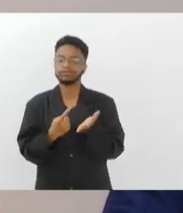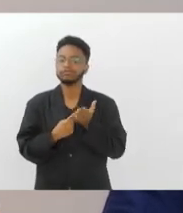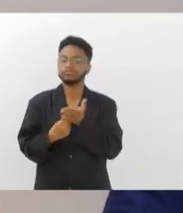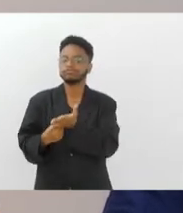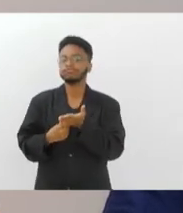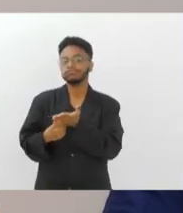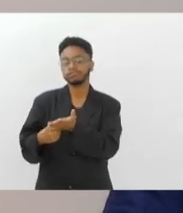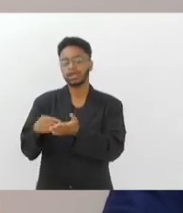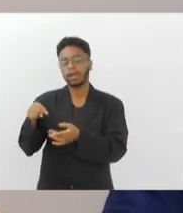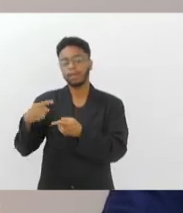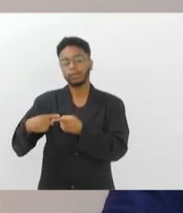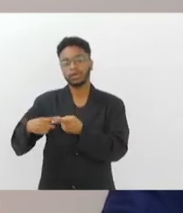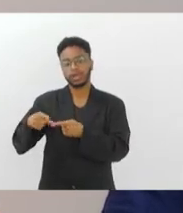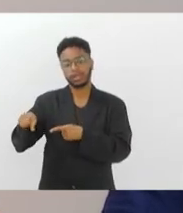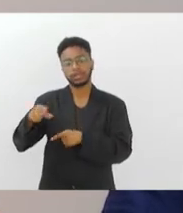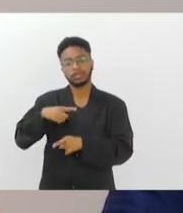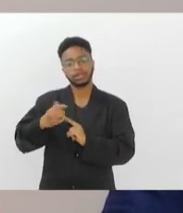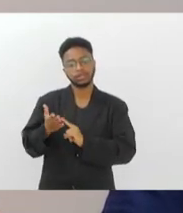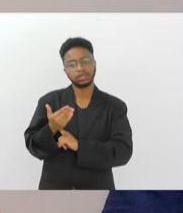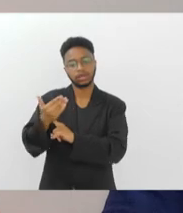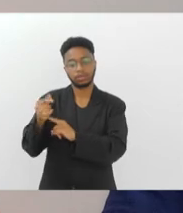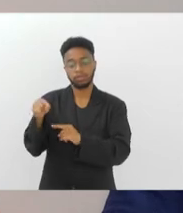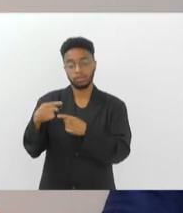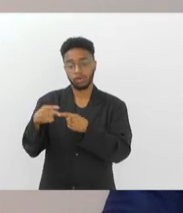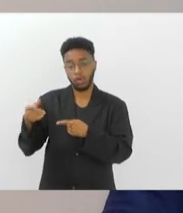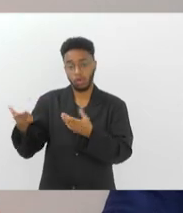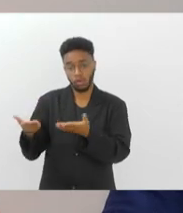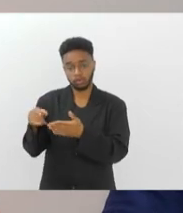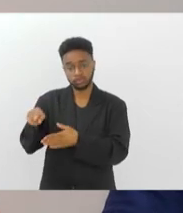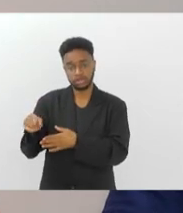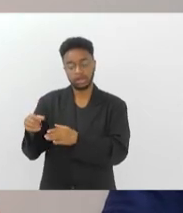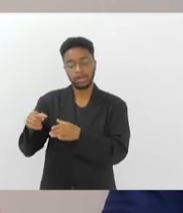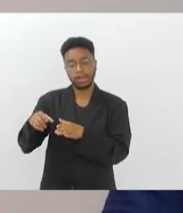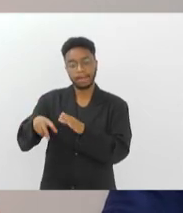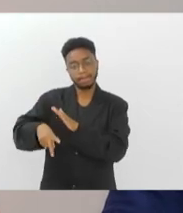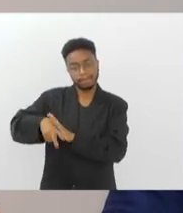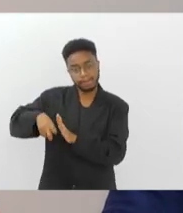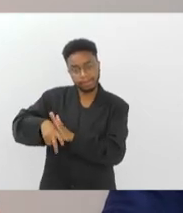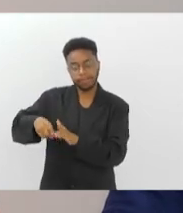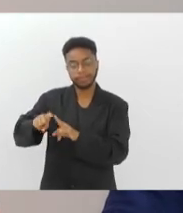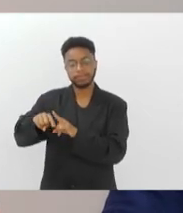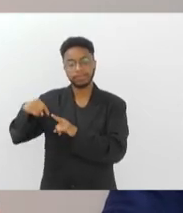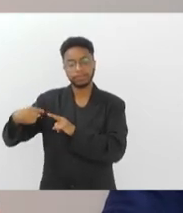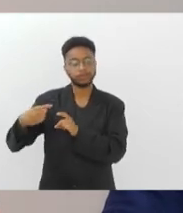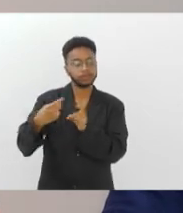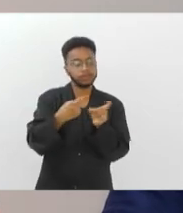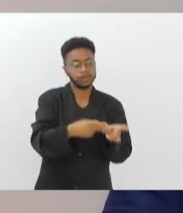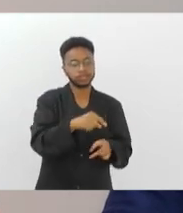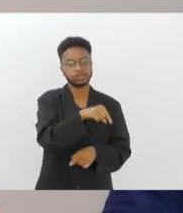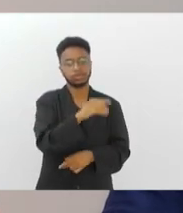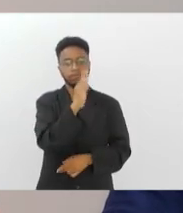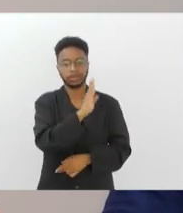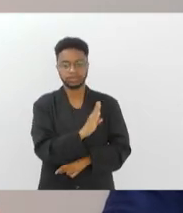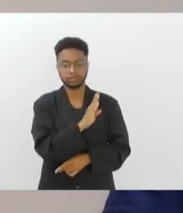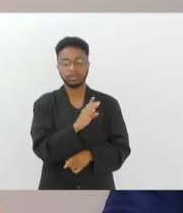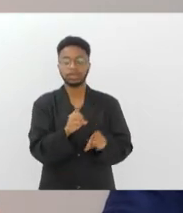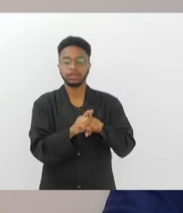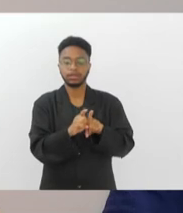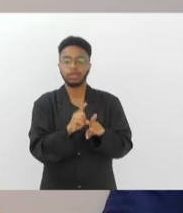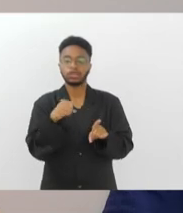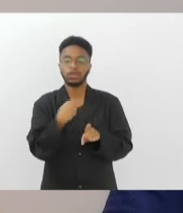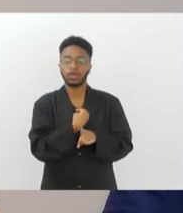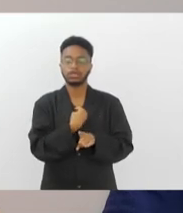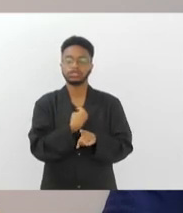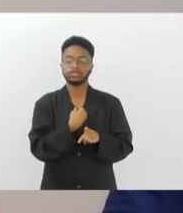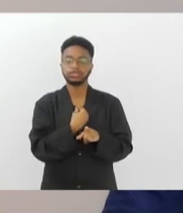essa tecnologia, porque hoje Angola produz o petróleo e exporta para o Brasil, e até o refino é feito aqui. É importante que Angola passe a dominar também